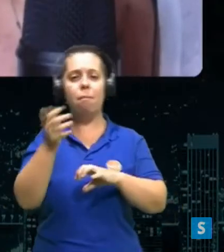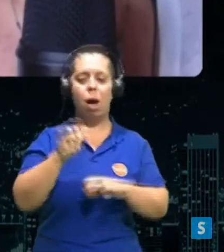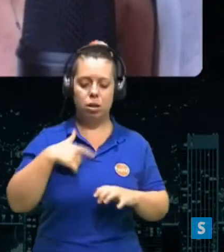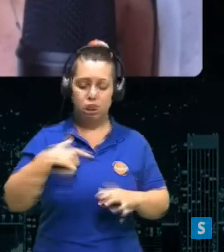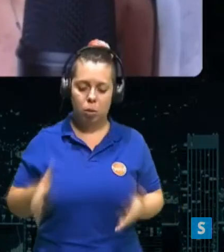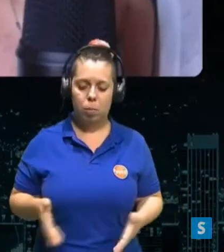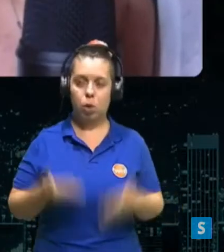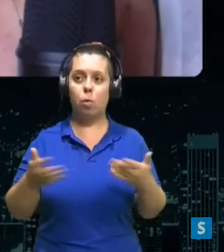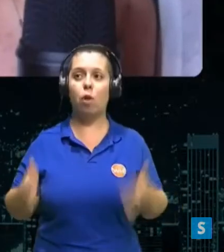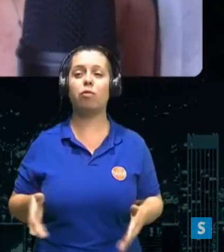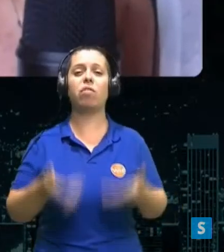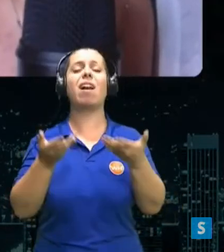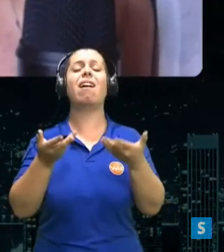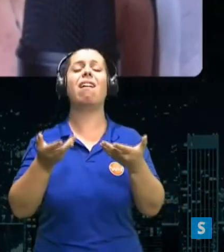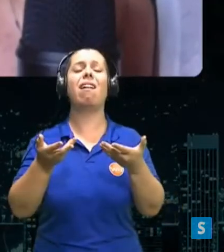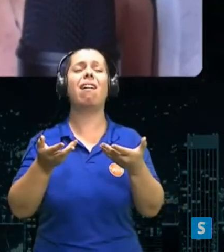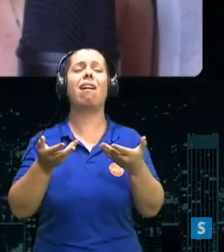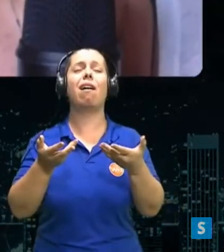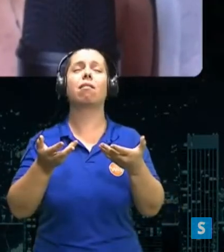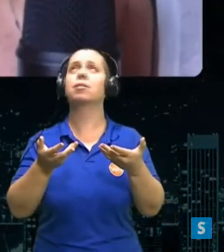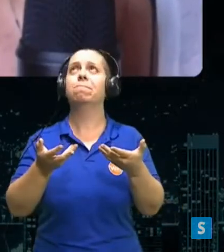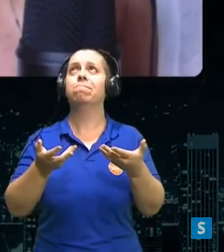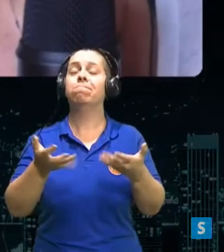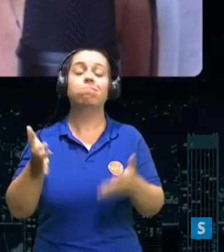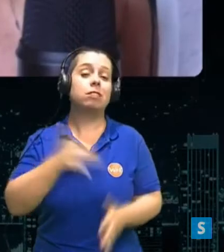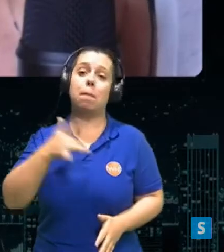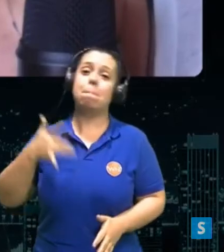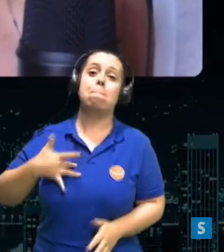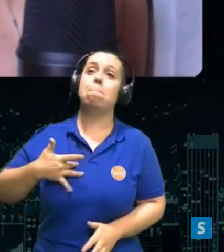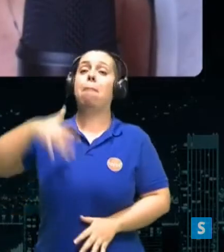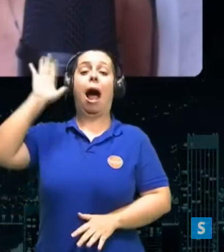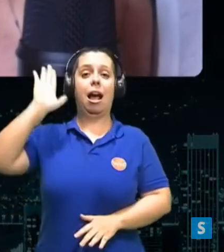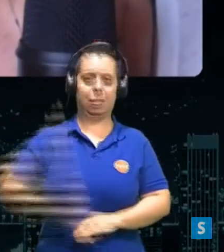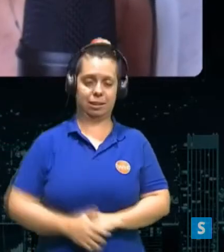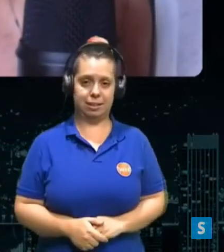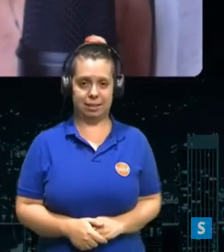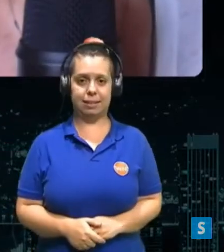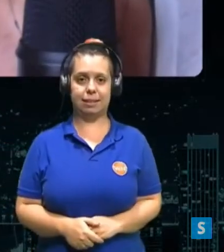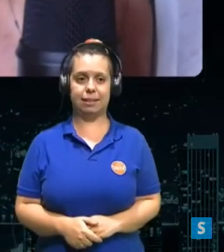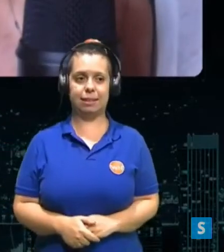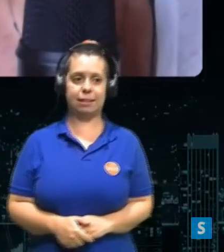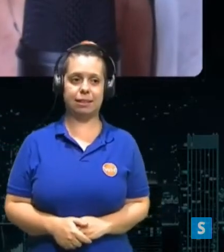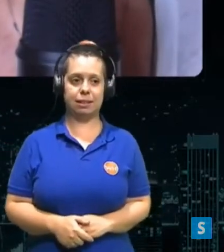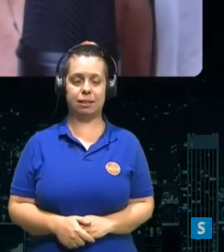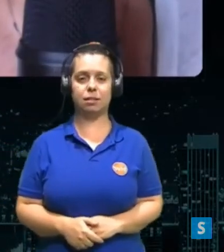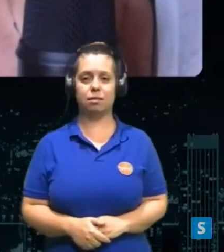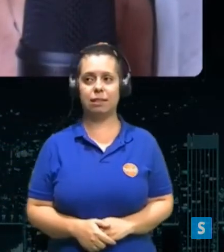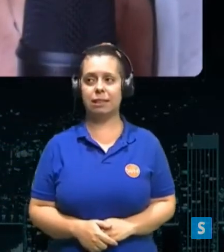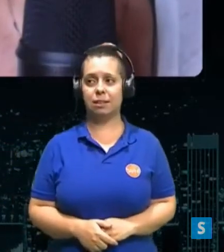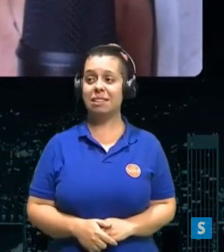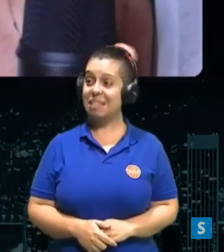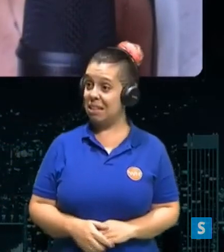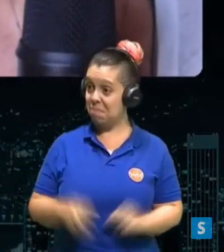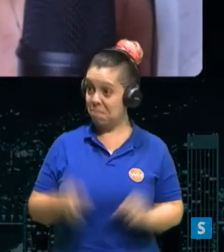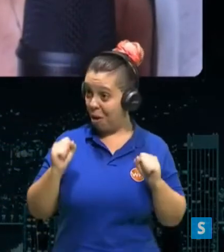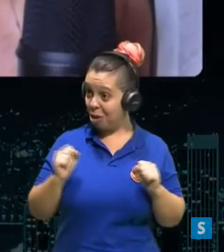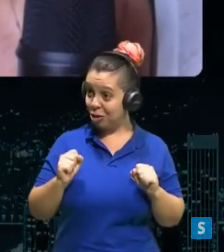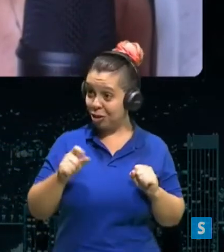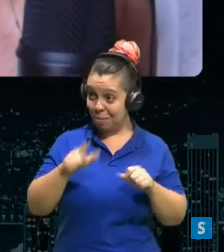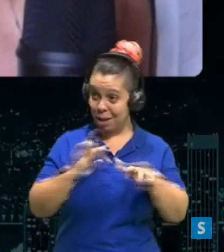e a dieta de mídia mais saudável possível Bom dia um bom lugar para vender produtos